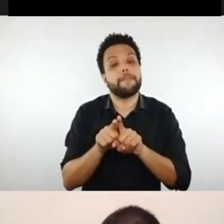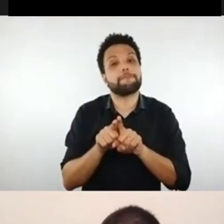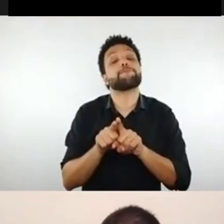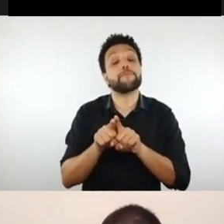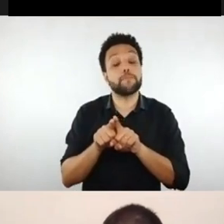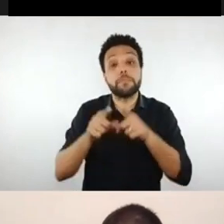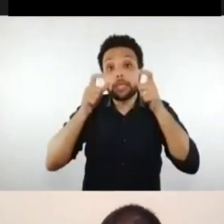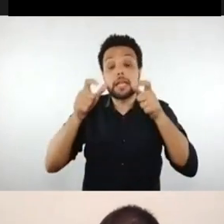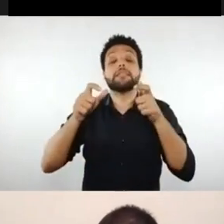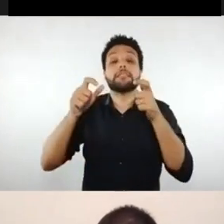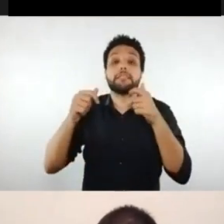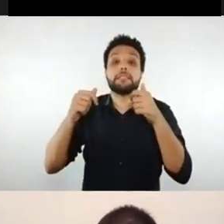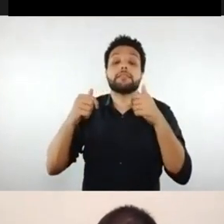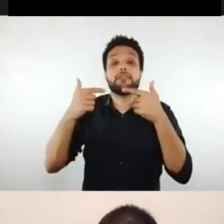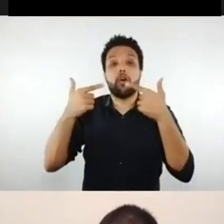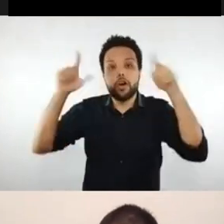internacional.